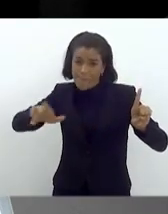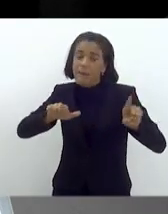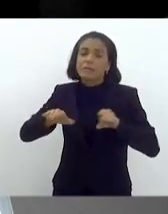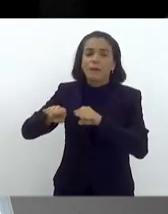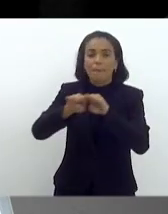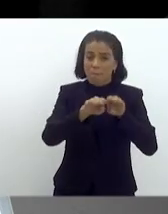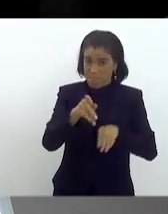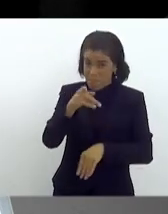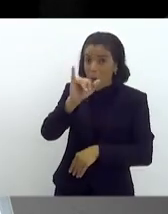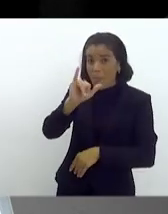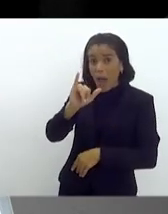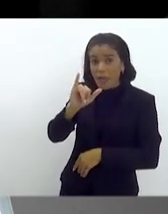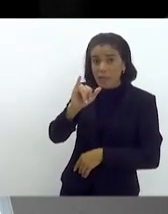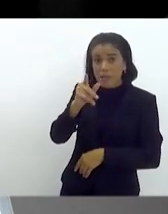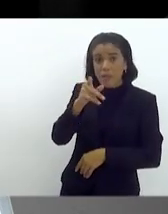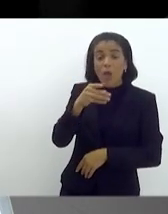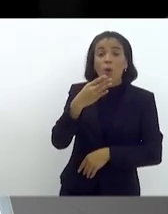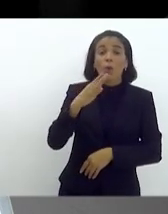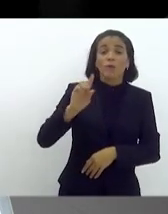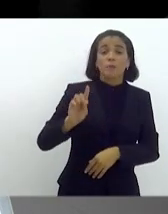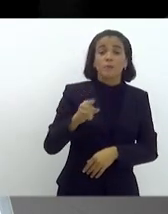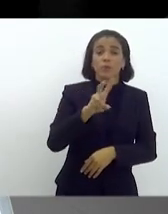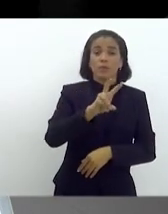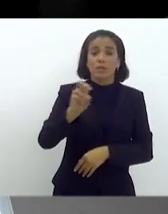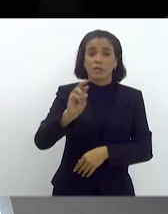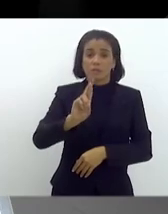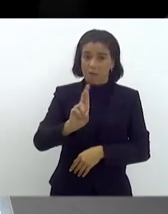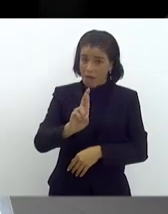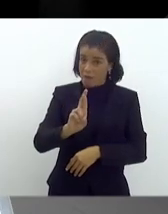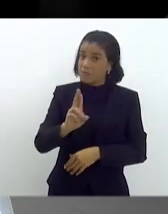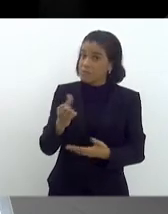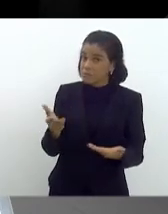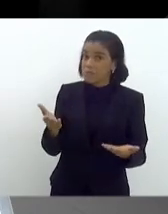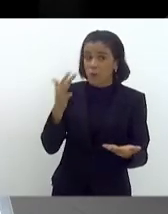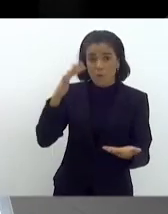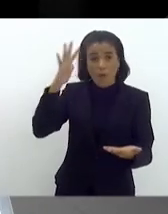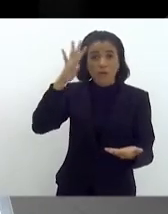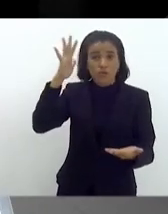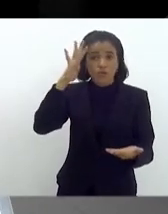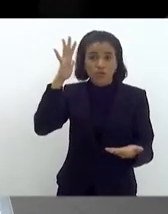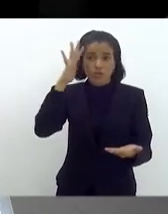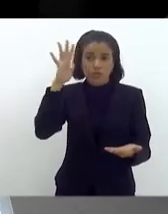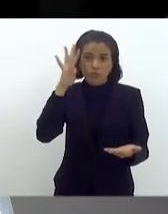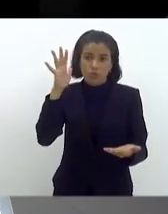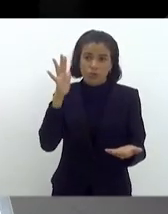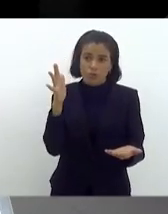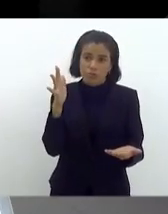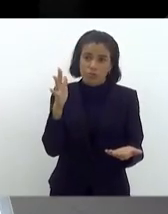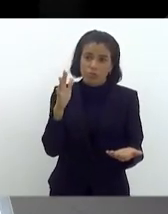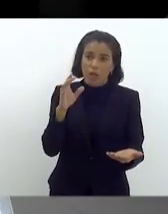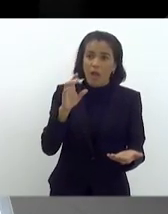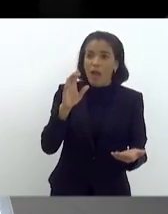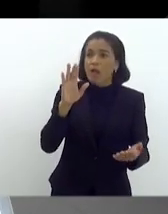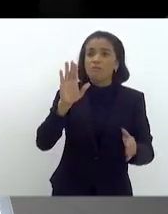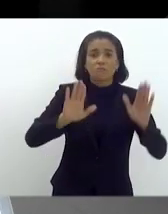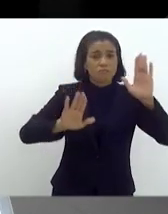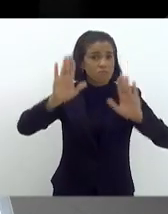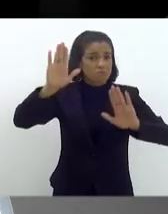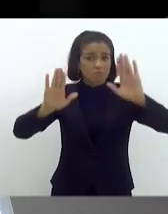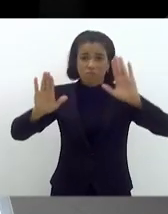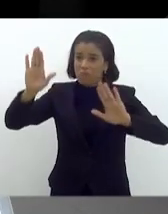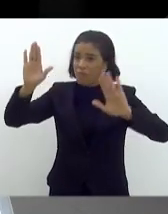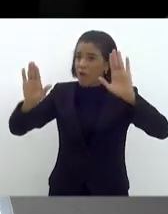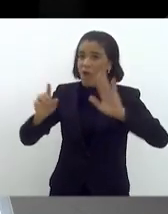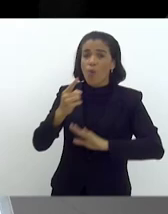meu pai caiu 4.500 eu imagino assim e daqui acho que se puder levantar a mão vários vão conhecer